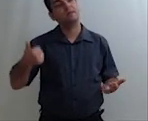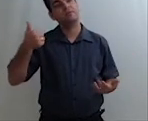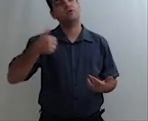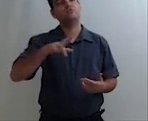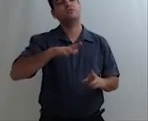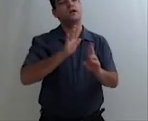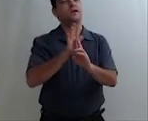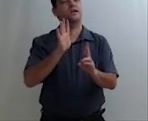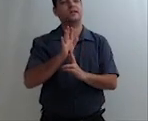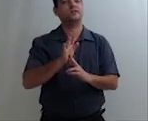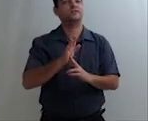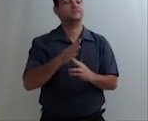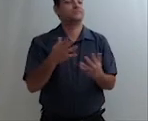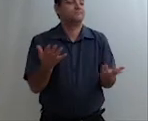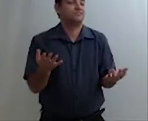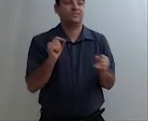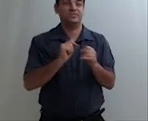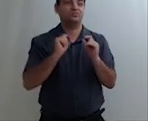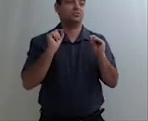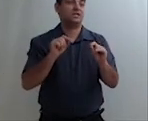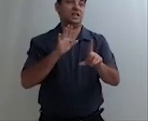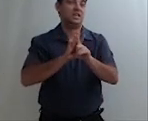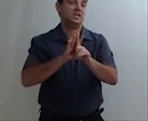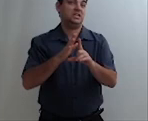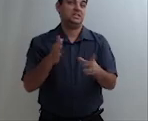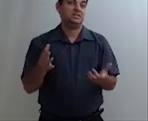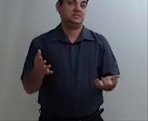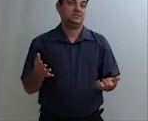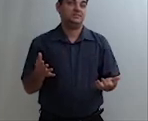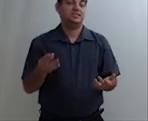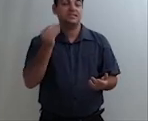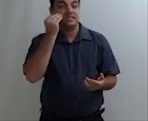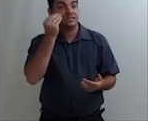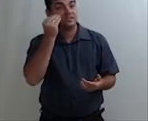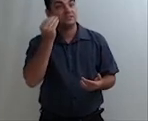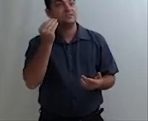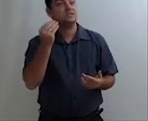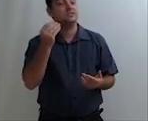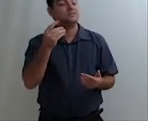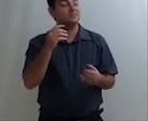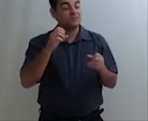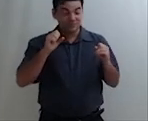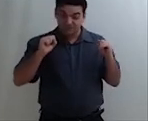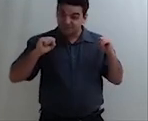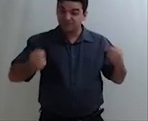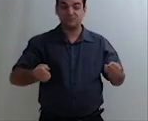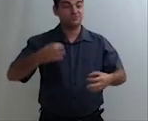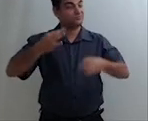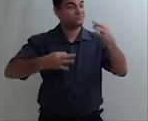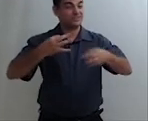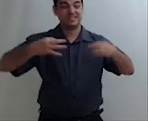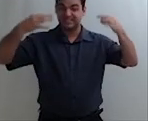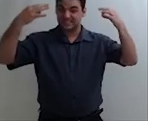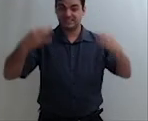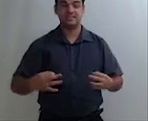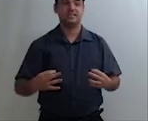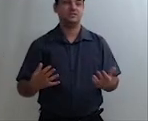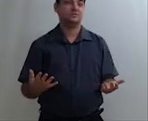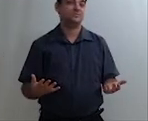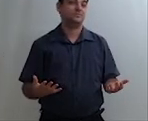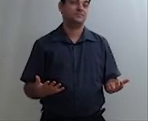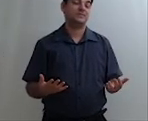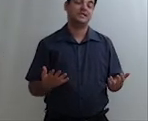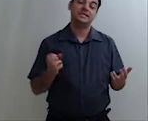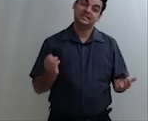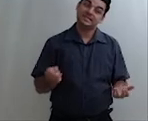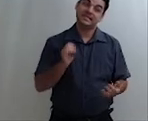jurídico torcendo e rezando para que ele seja justo no caso concreto e tudo aquilo que a gente puder